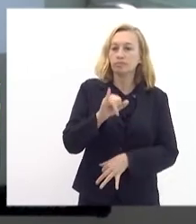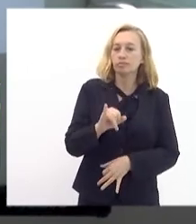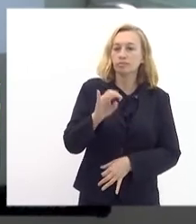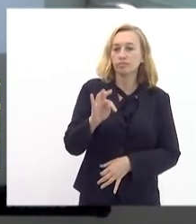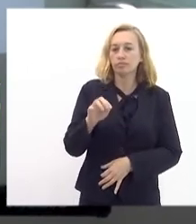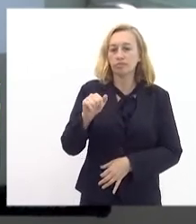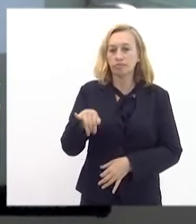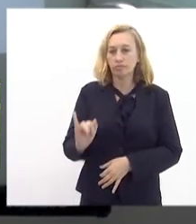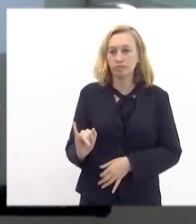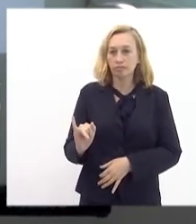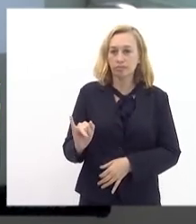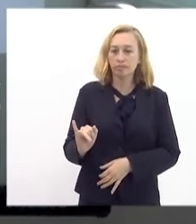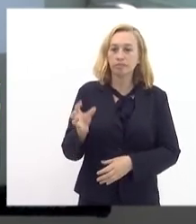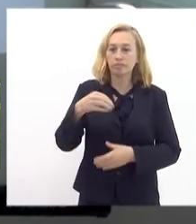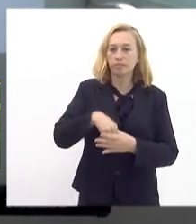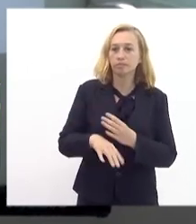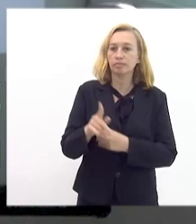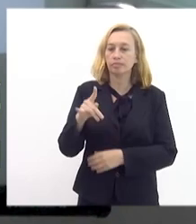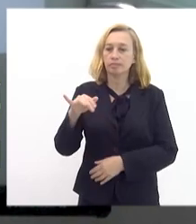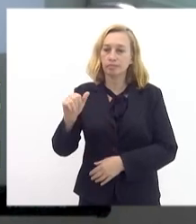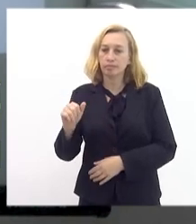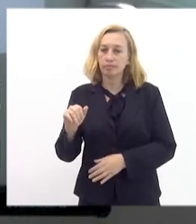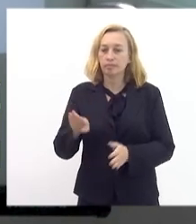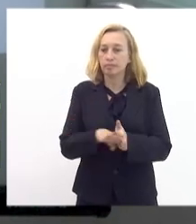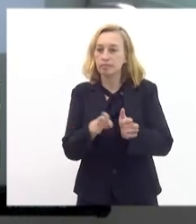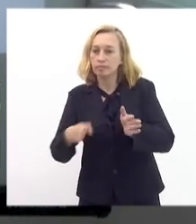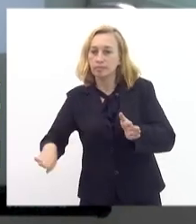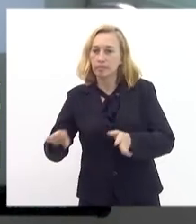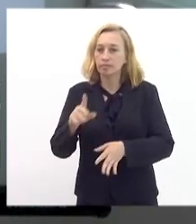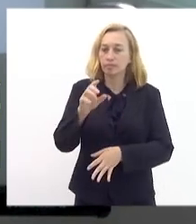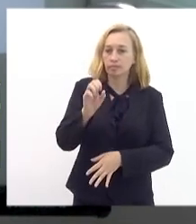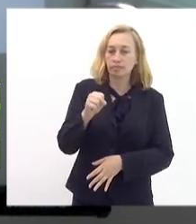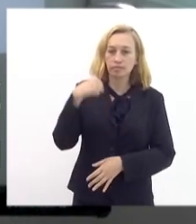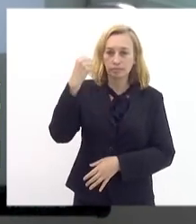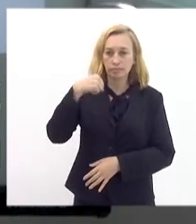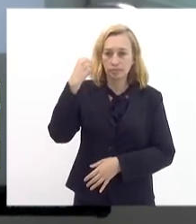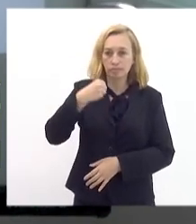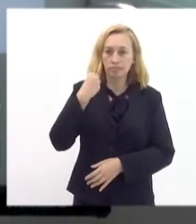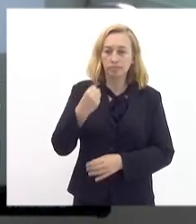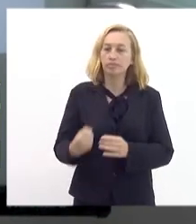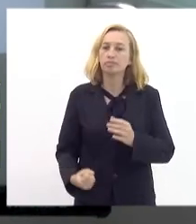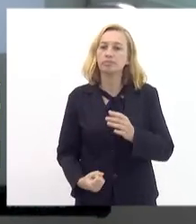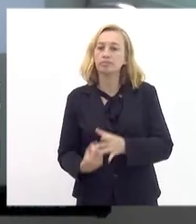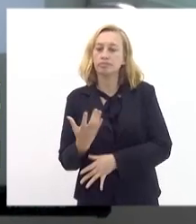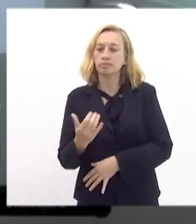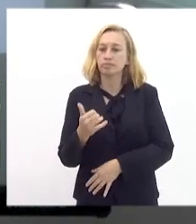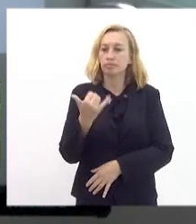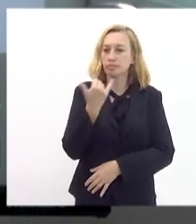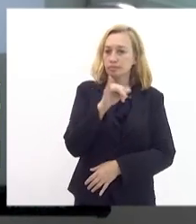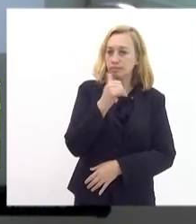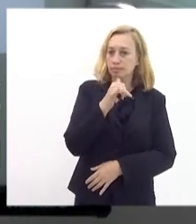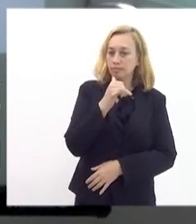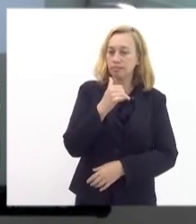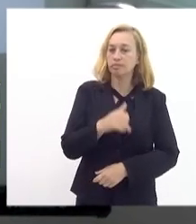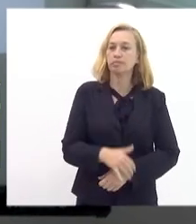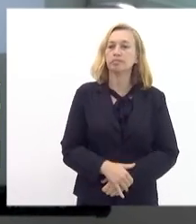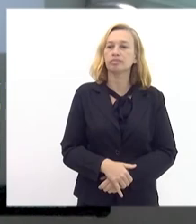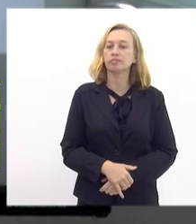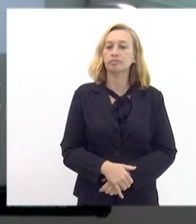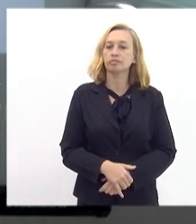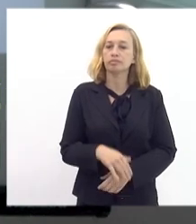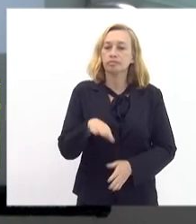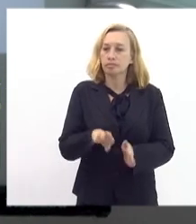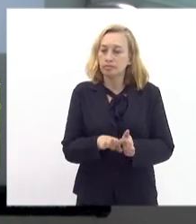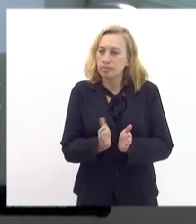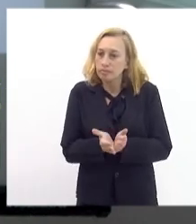Itaguaí dentro da Baía de Sepetiba Então são embarcações de geração de energia são embarcações aí o